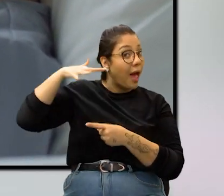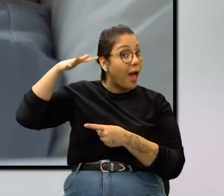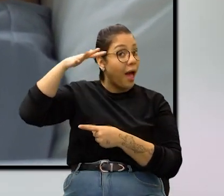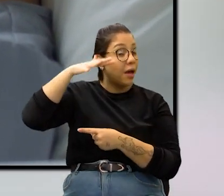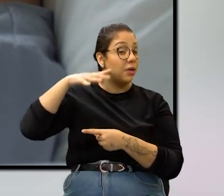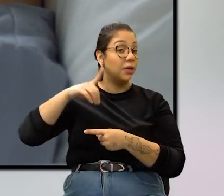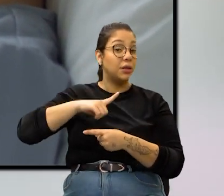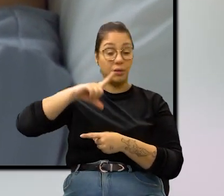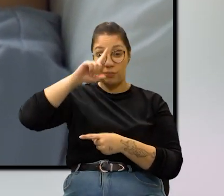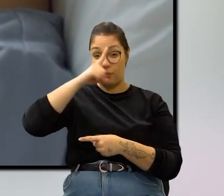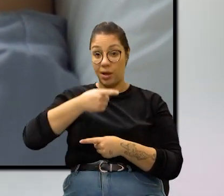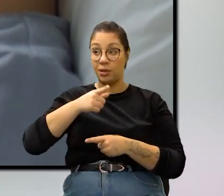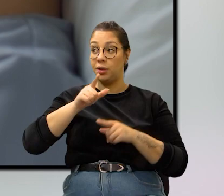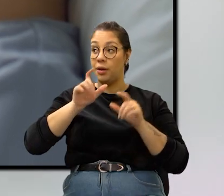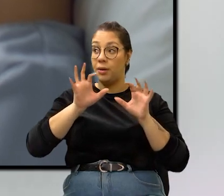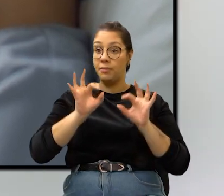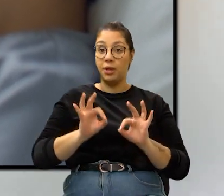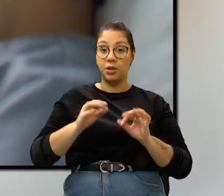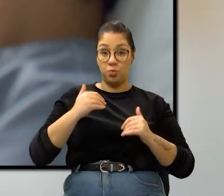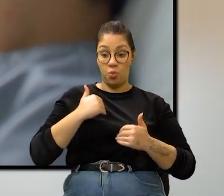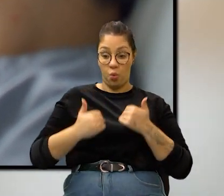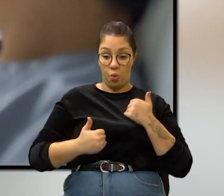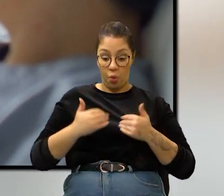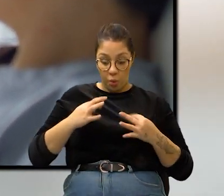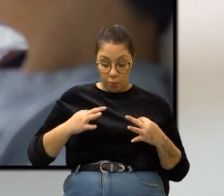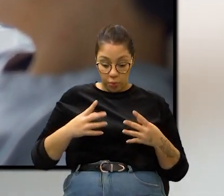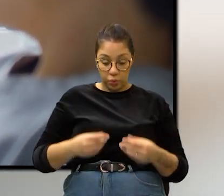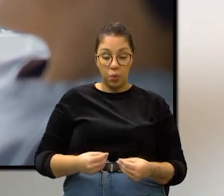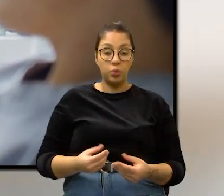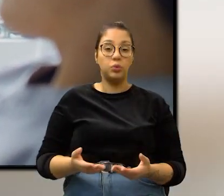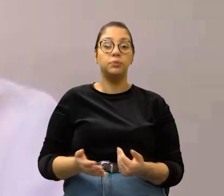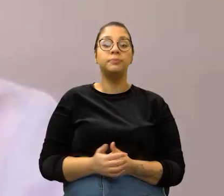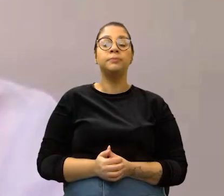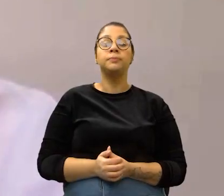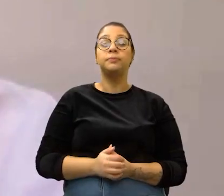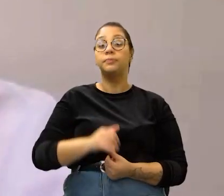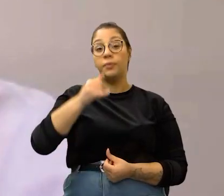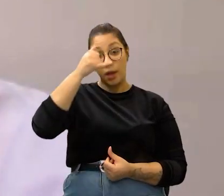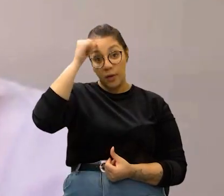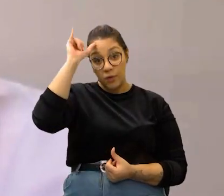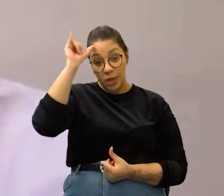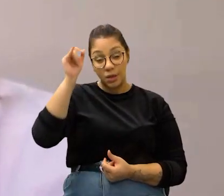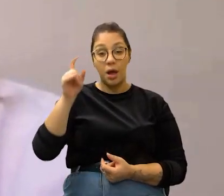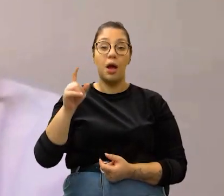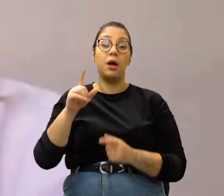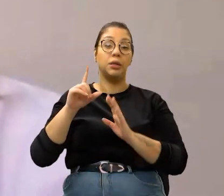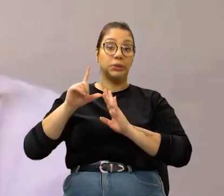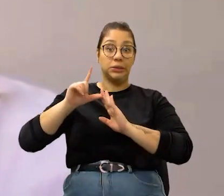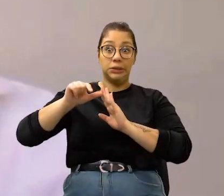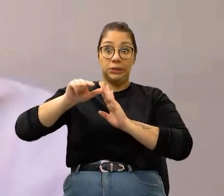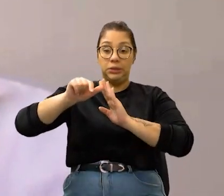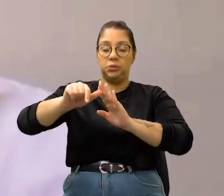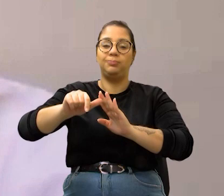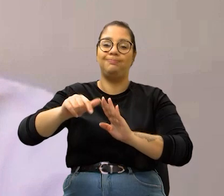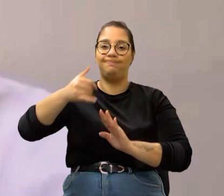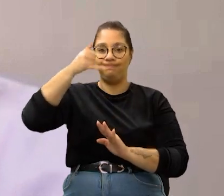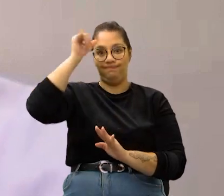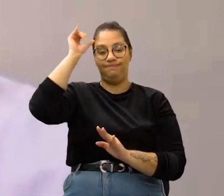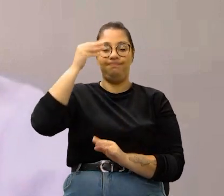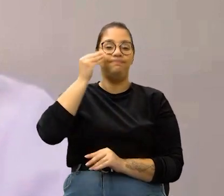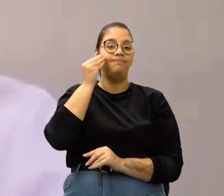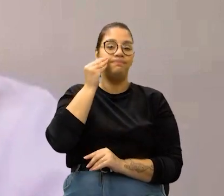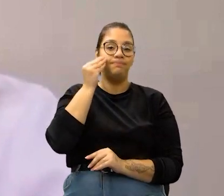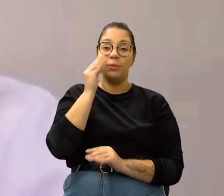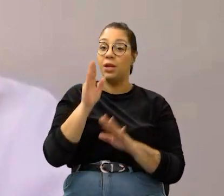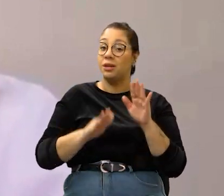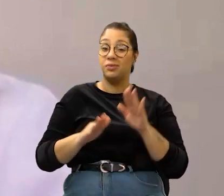áreas que vão comandar realmente o restante do nosso corpo, então, evitar as possíveis sequelas, né?